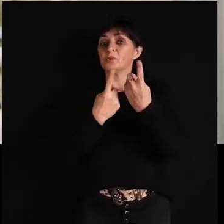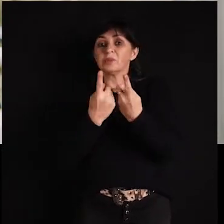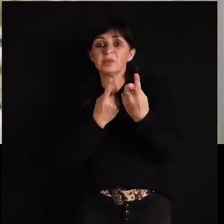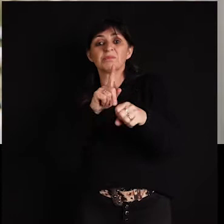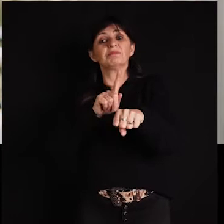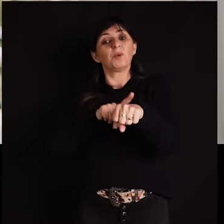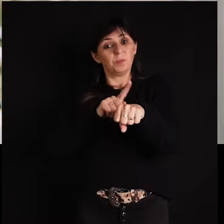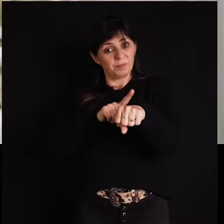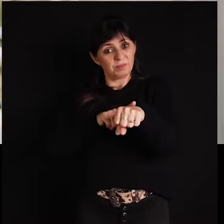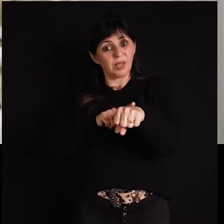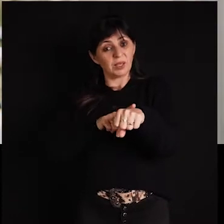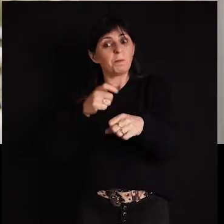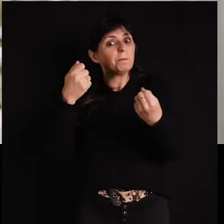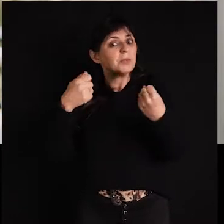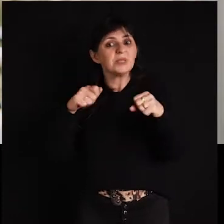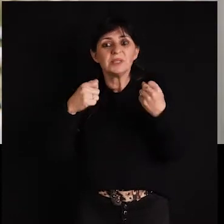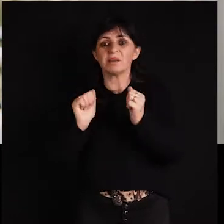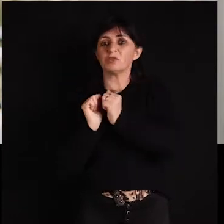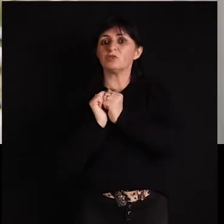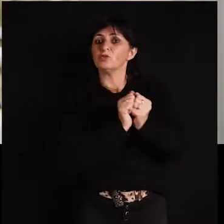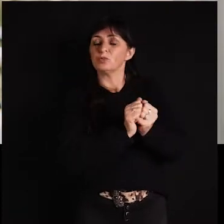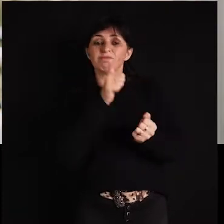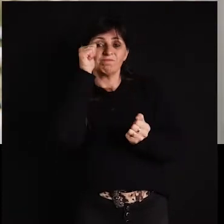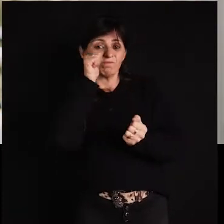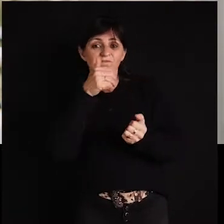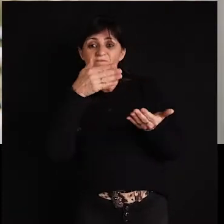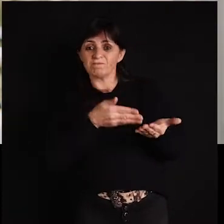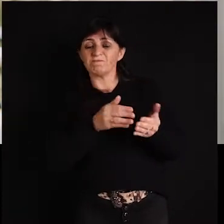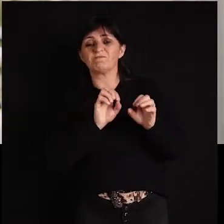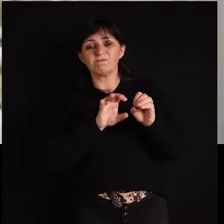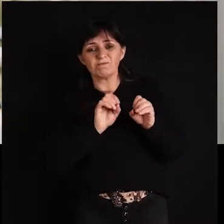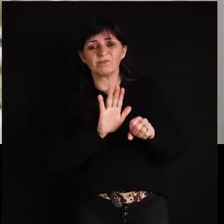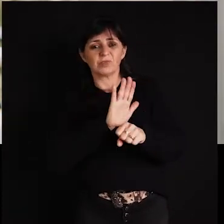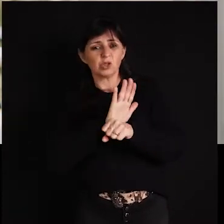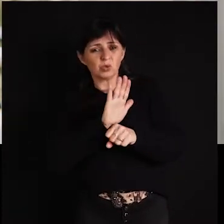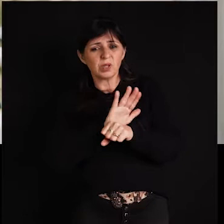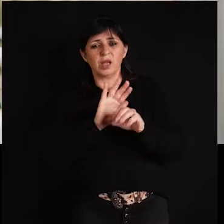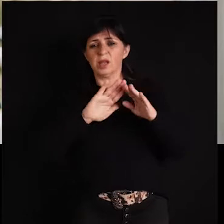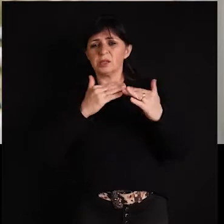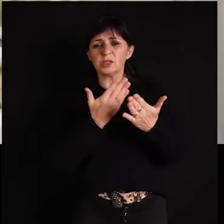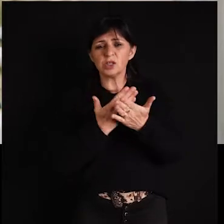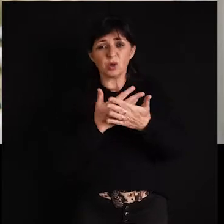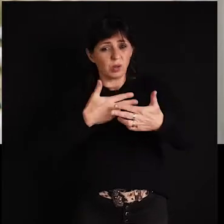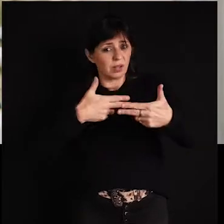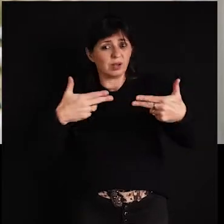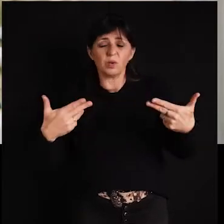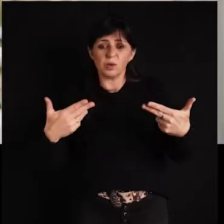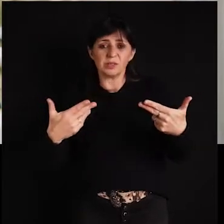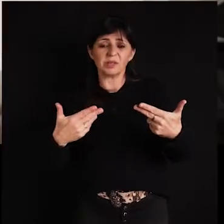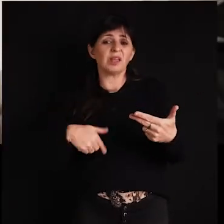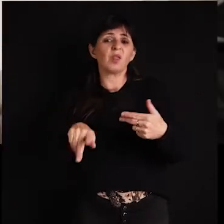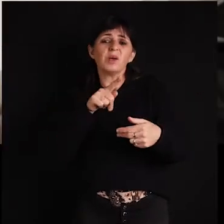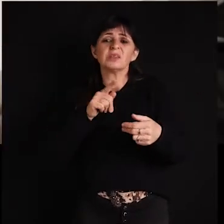momentos que você precisa estar junto com os filhos, acompanhar o colégio, as coisas, geralmente a gente está